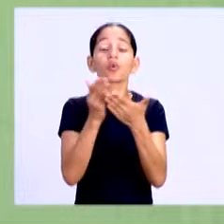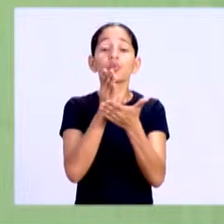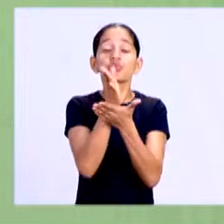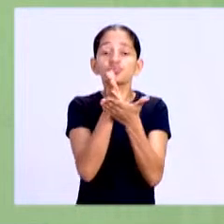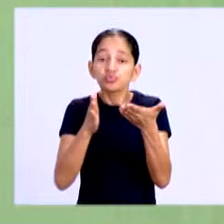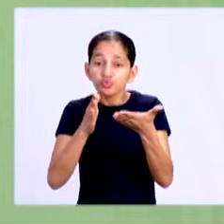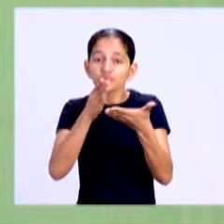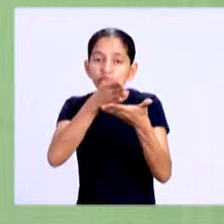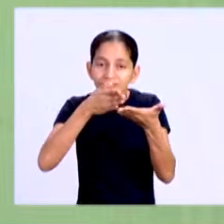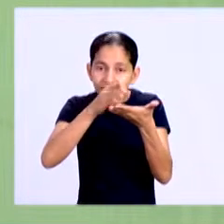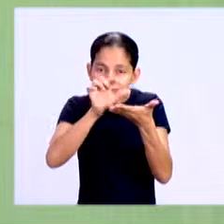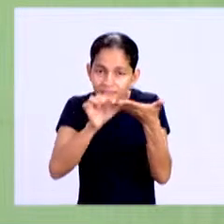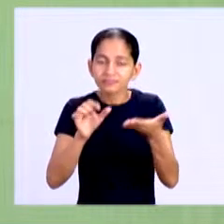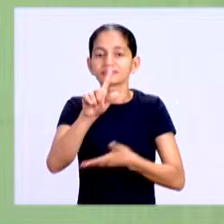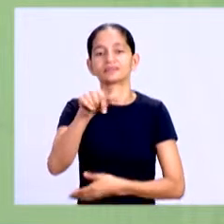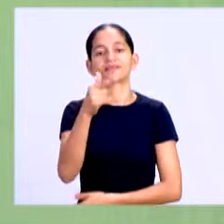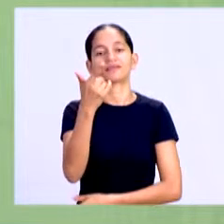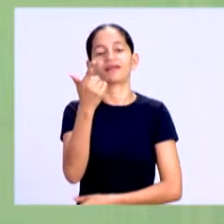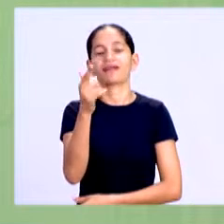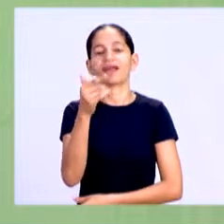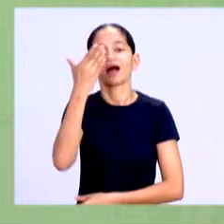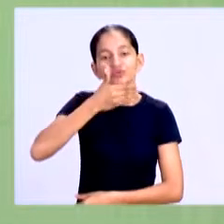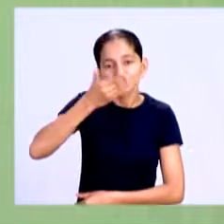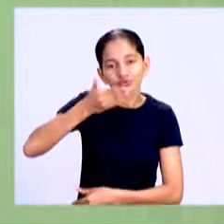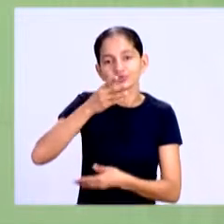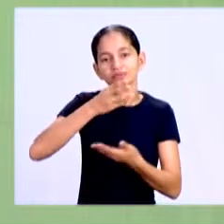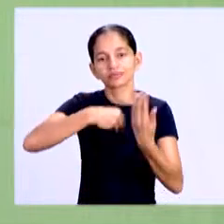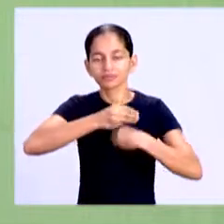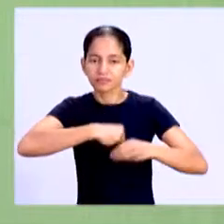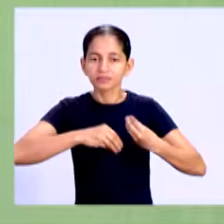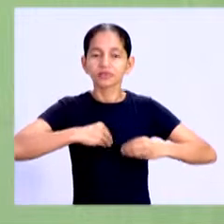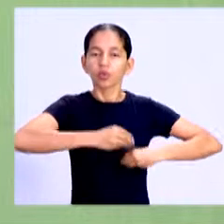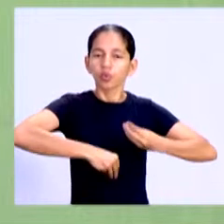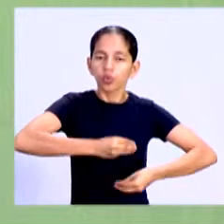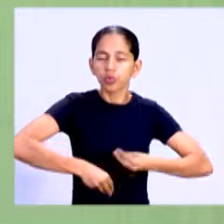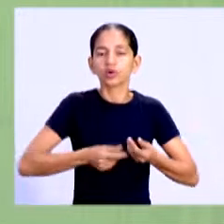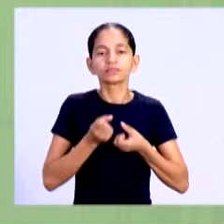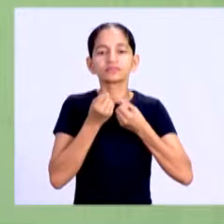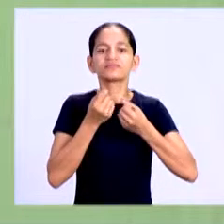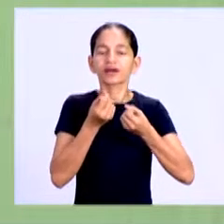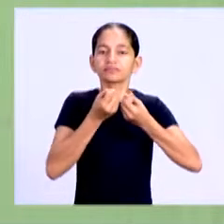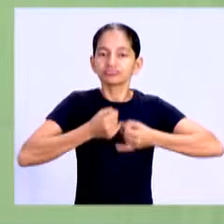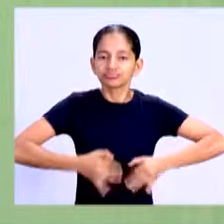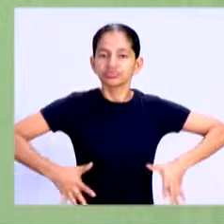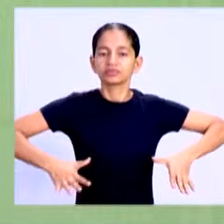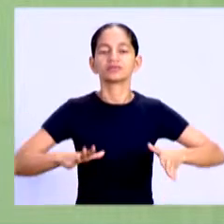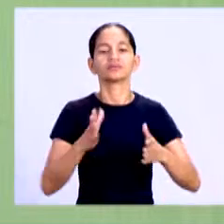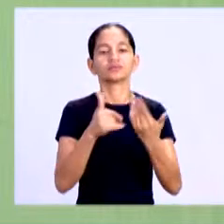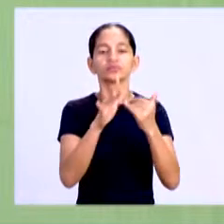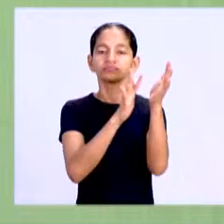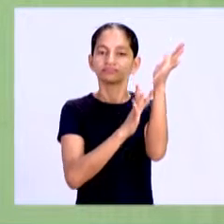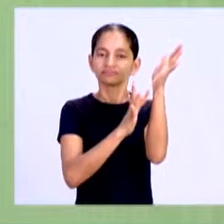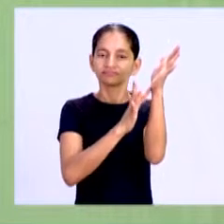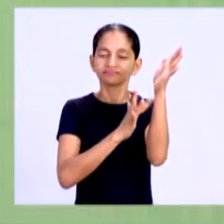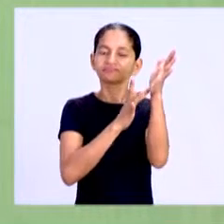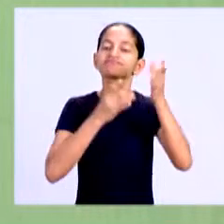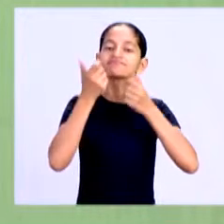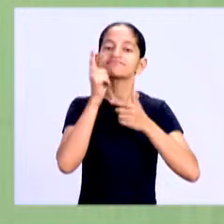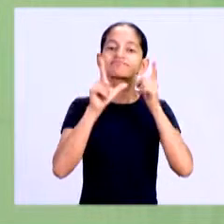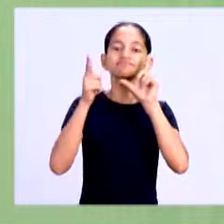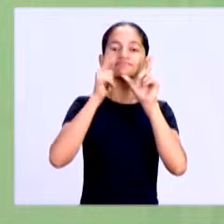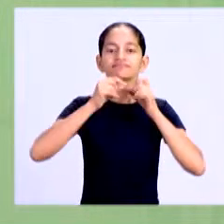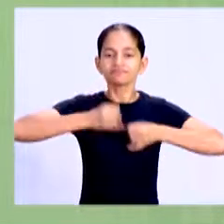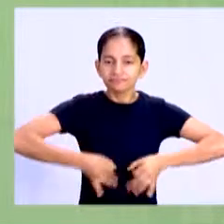que será automaticamente absorvida pelo intestino e distribuída por meio da corrente sanguínea às nossas